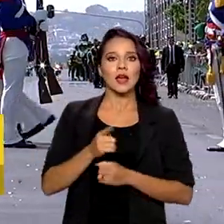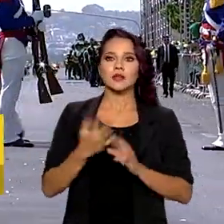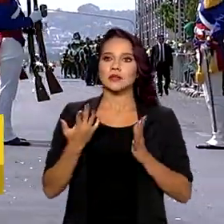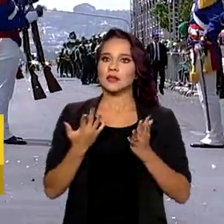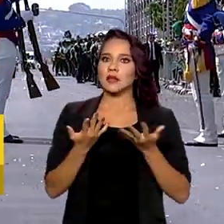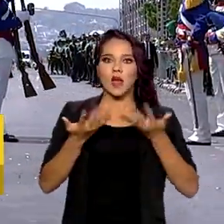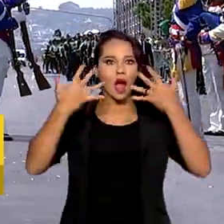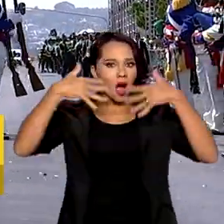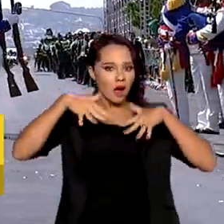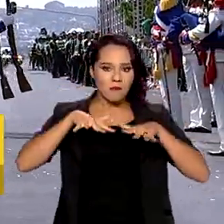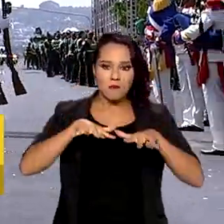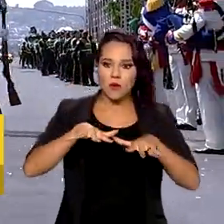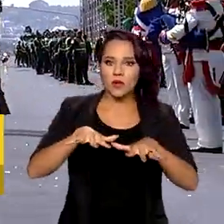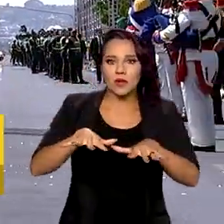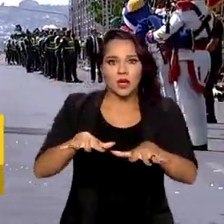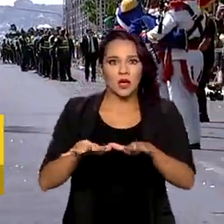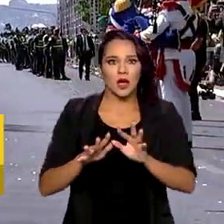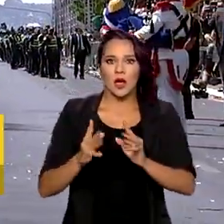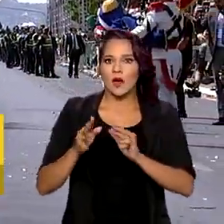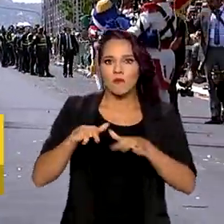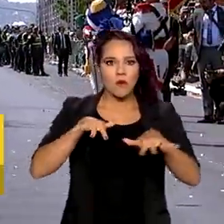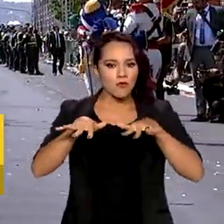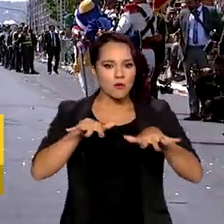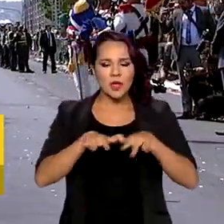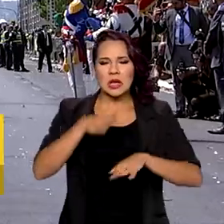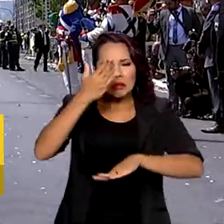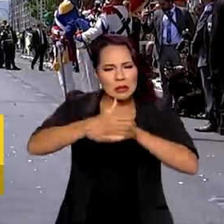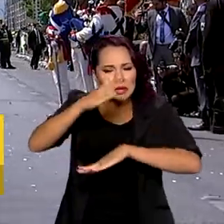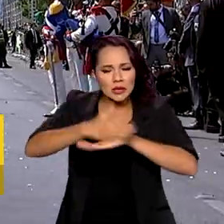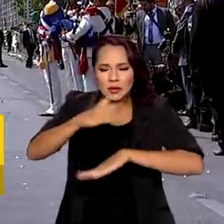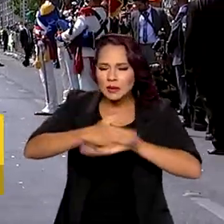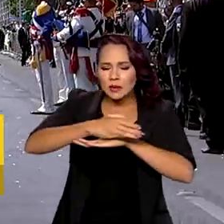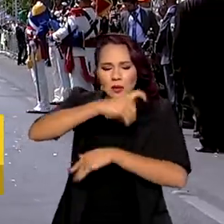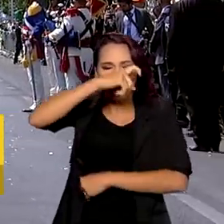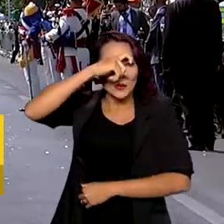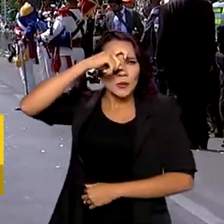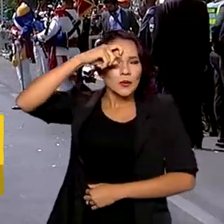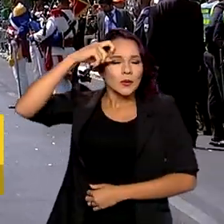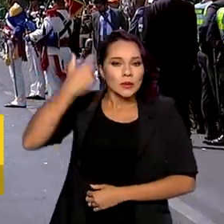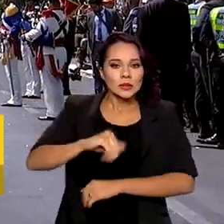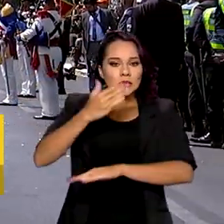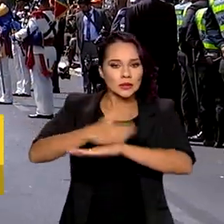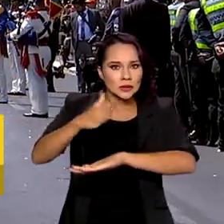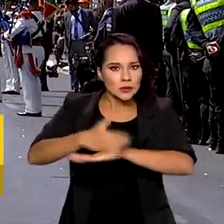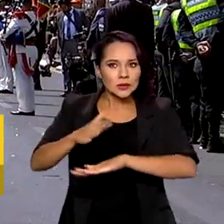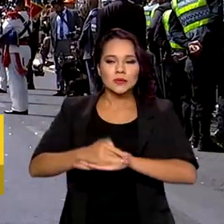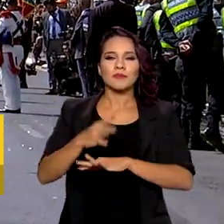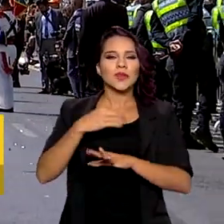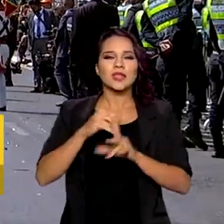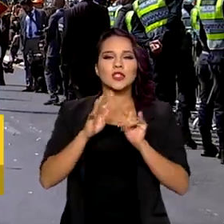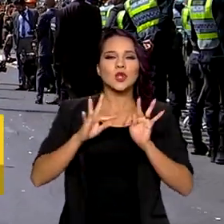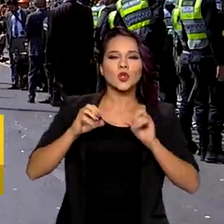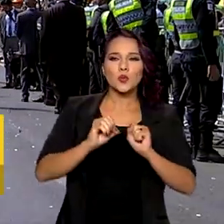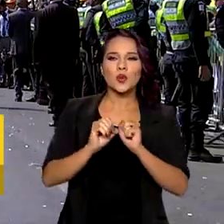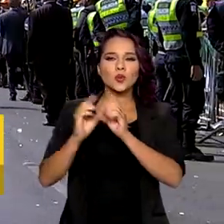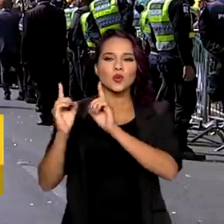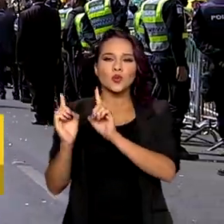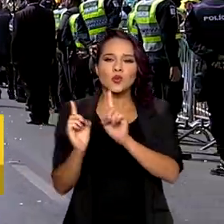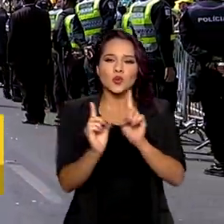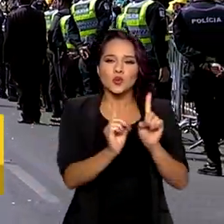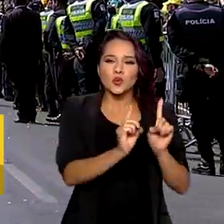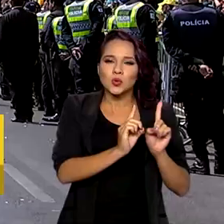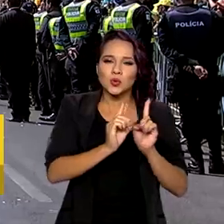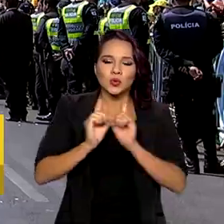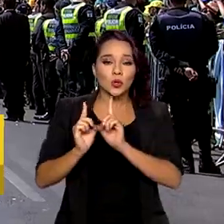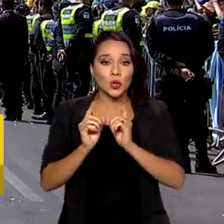sincronizado os movimentos, né, eles treinam isso exaustivamente, né, então, existe uma sincronização dos movimentos, nós vamos ver